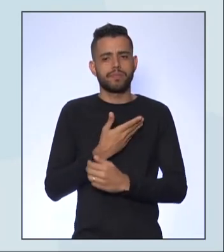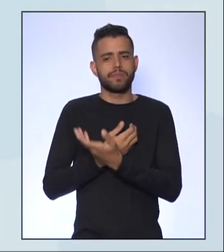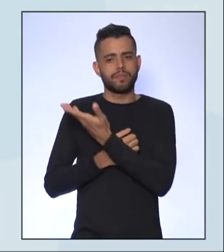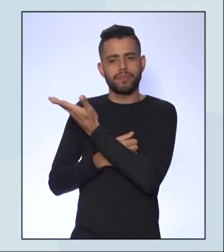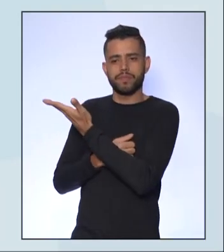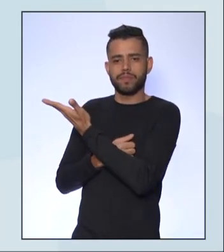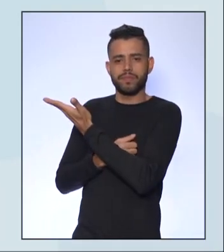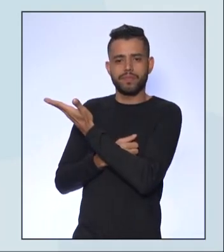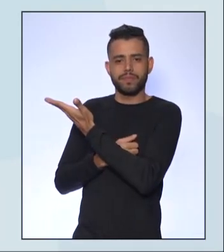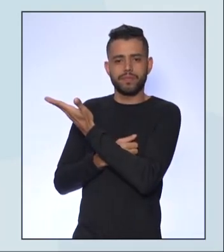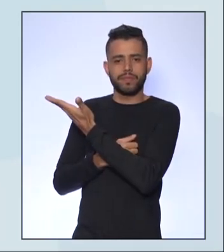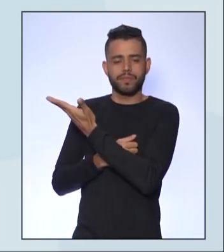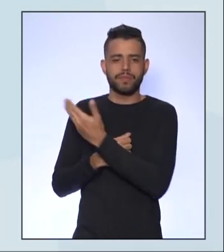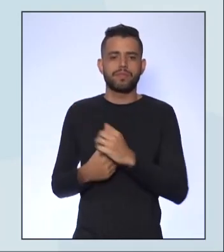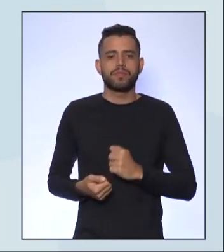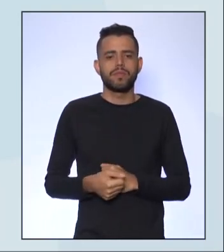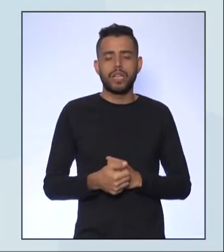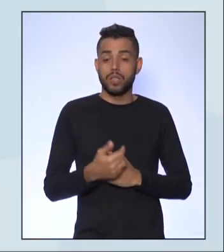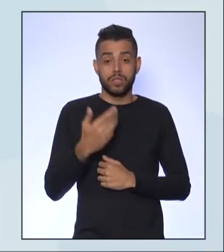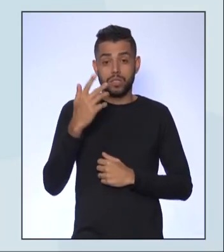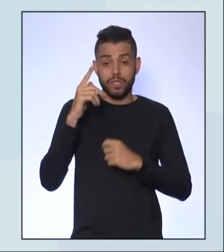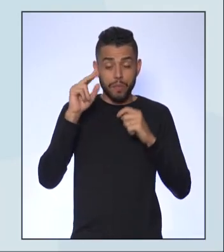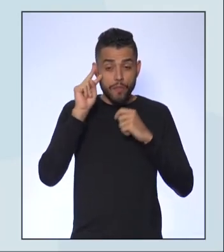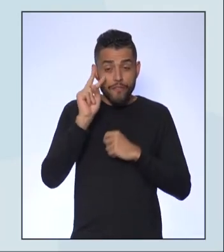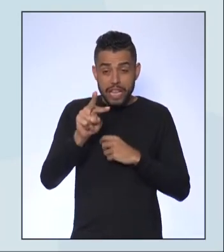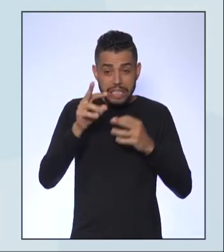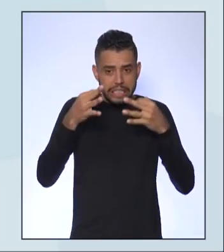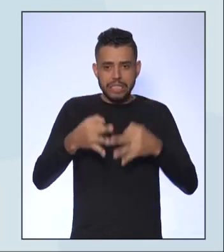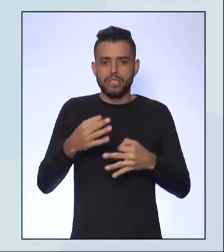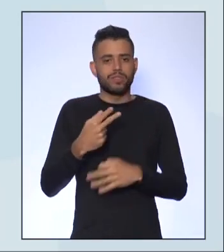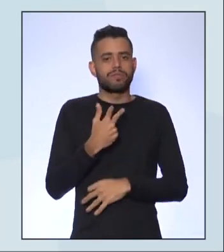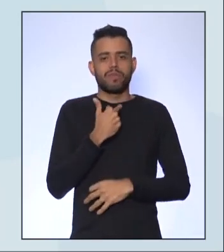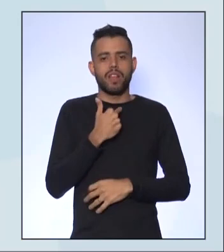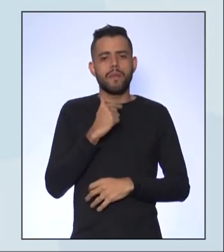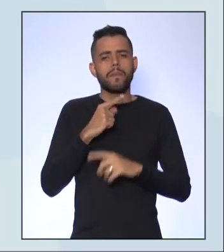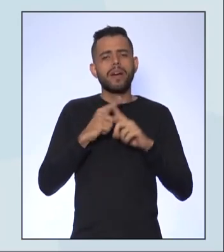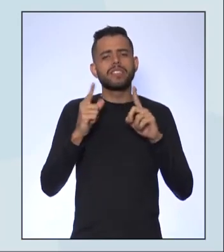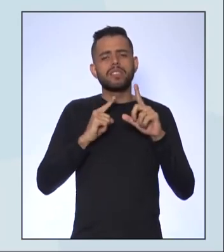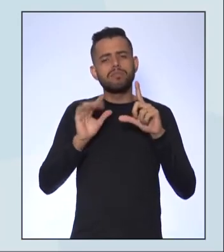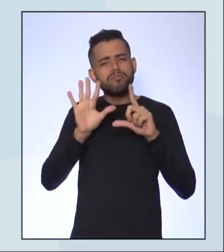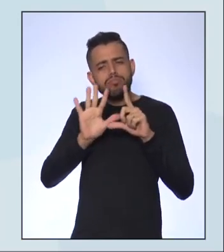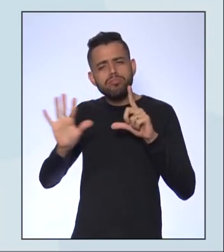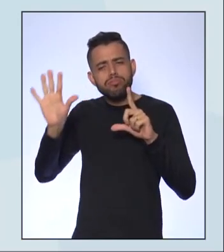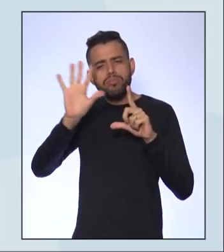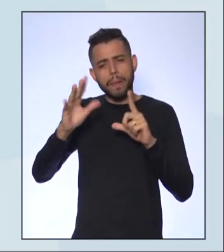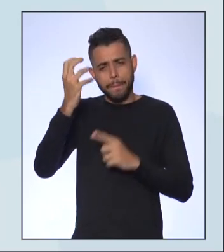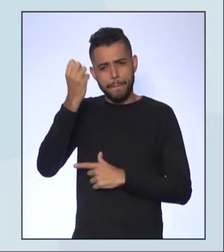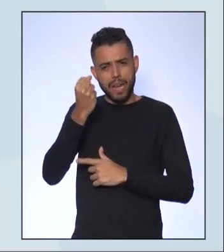Ela é uma foto que mostra, não dá para ver muito bem, mas essa parte branca que vocês estão vendo são